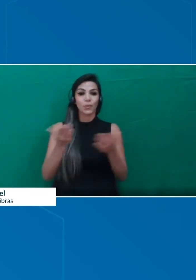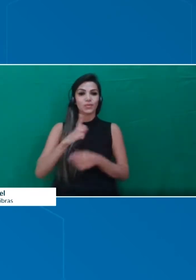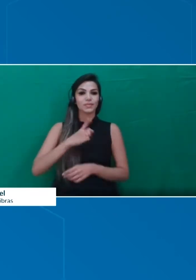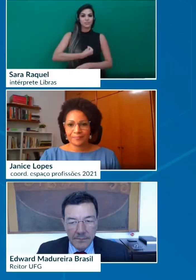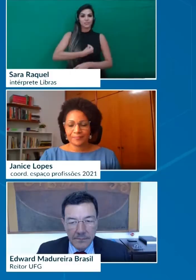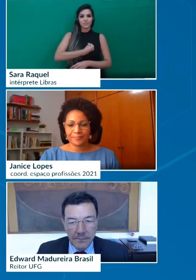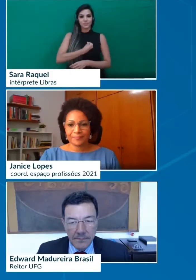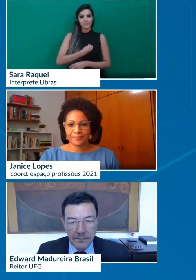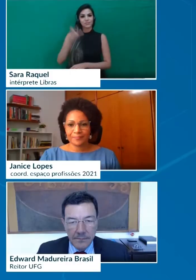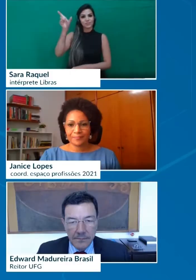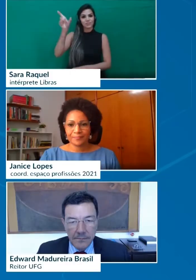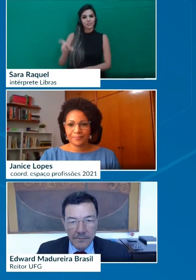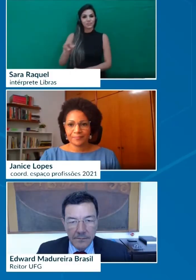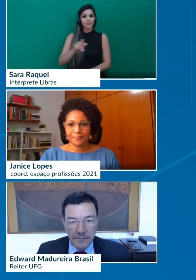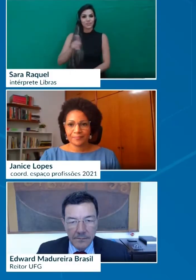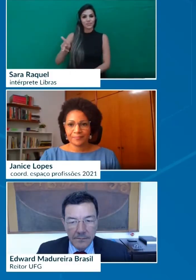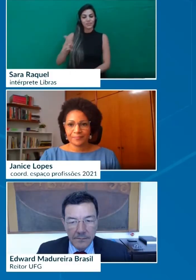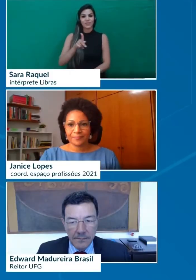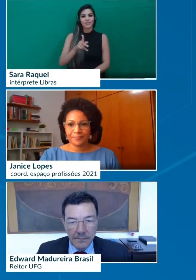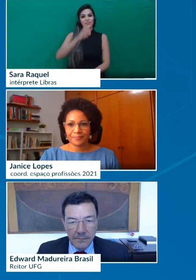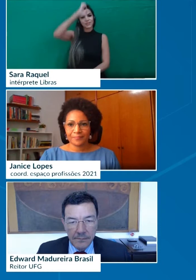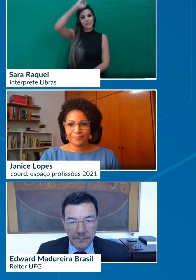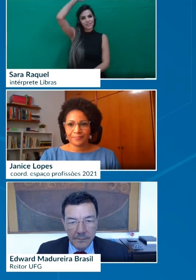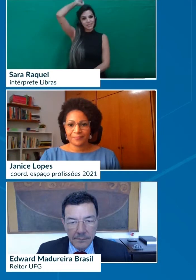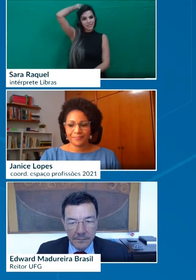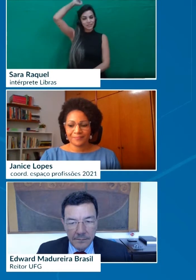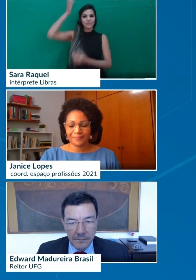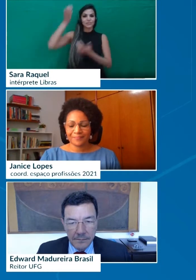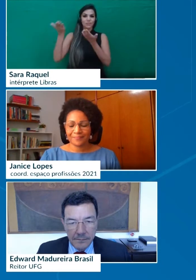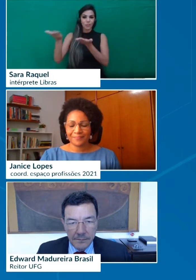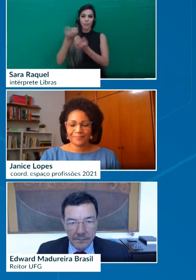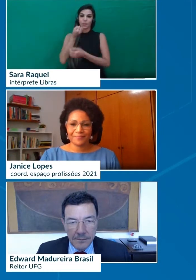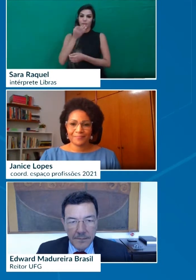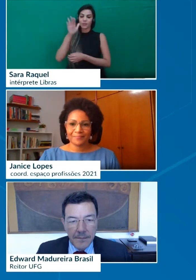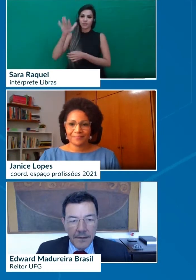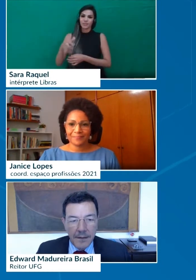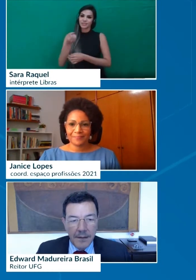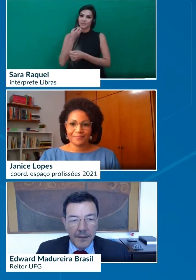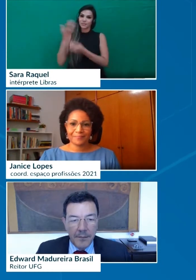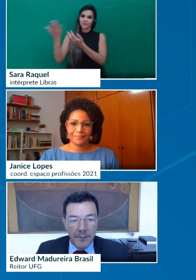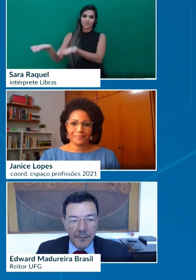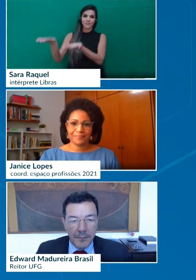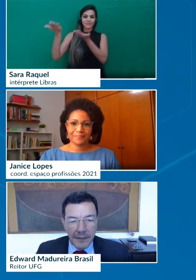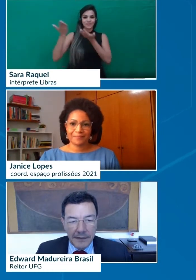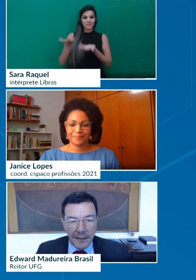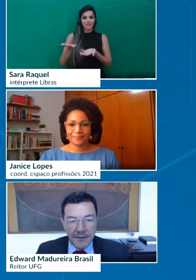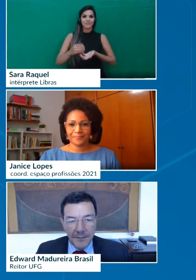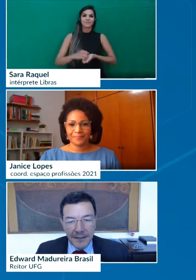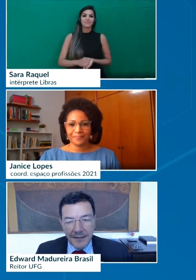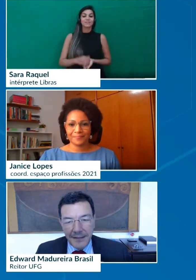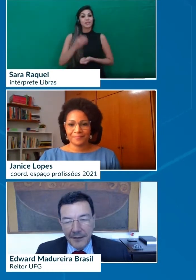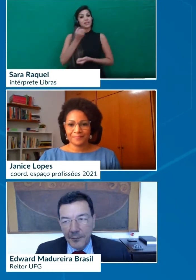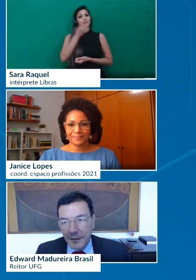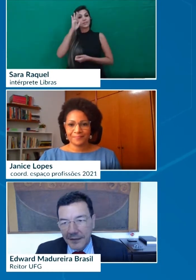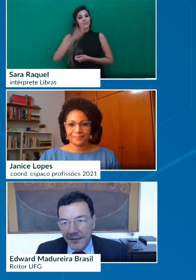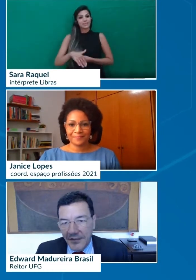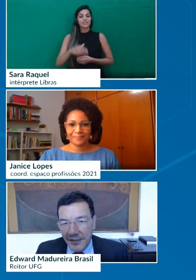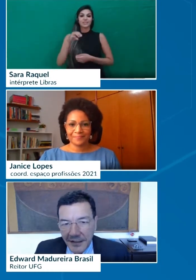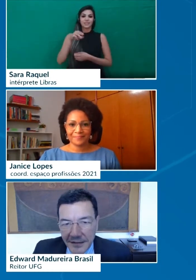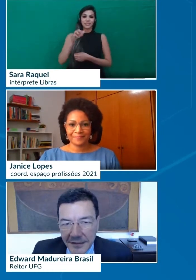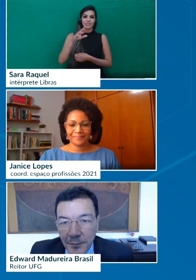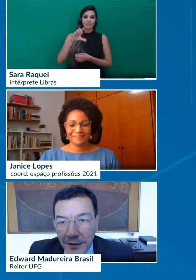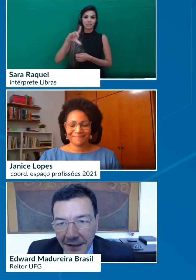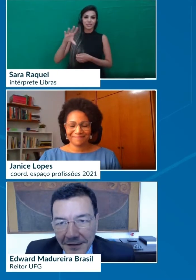professor Edivar Madureira Brasil. Professor, boa tarde, seja bem-vindo. Boa tarde, Marcelo, boa